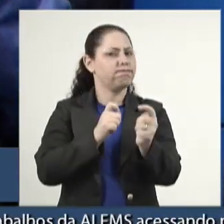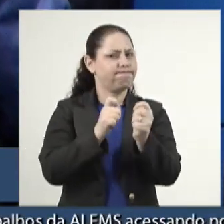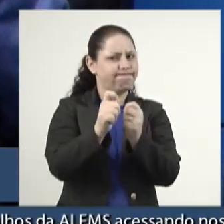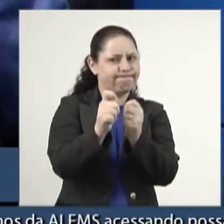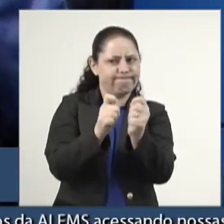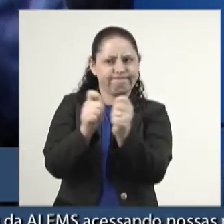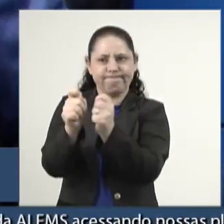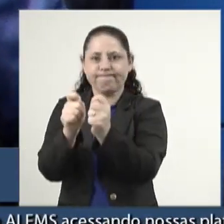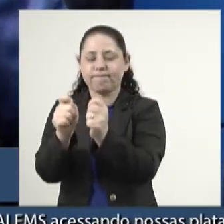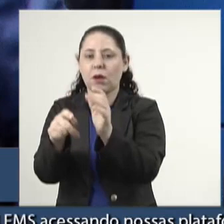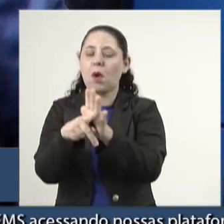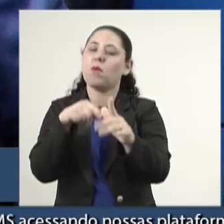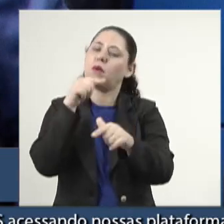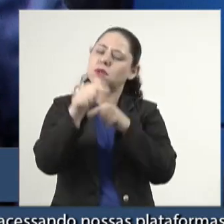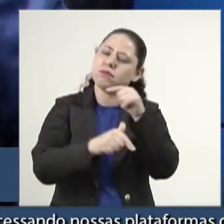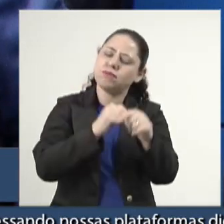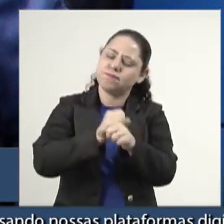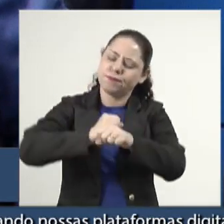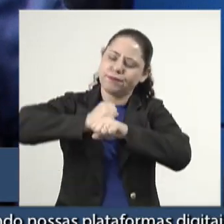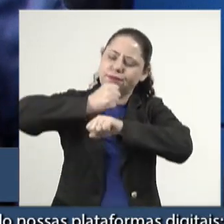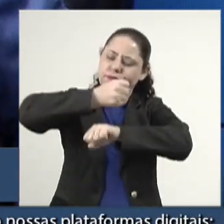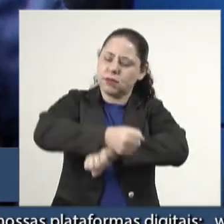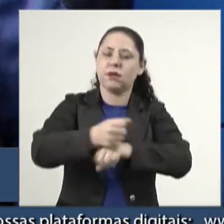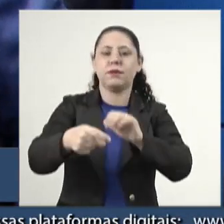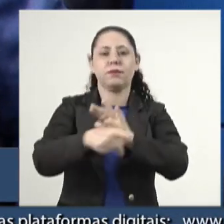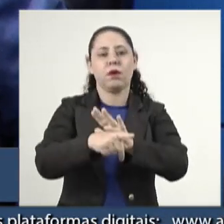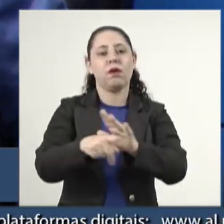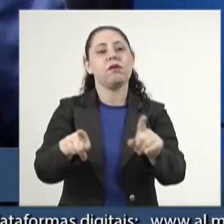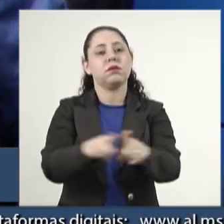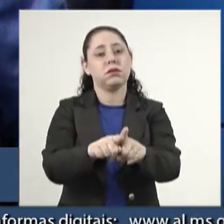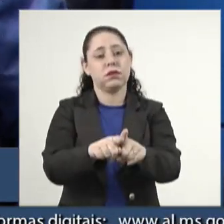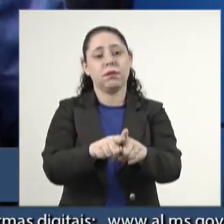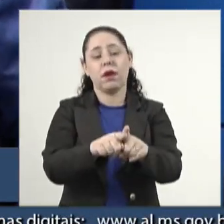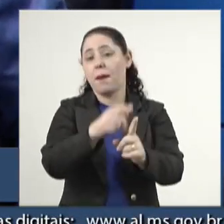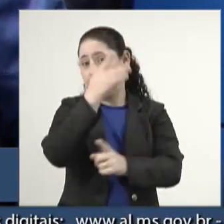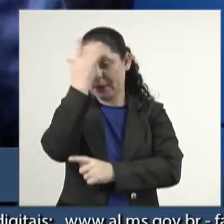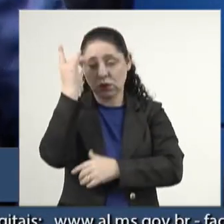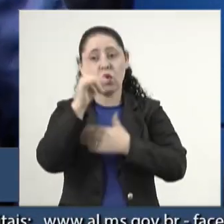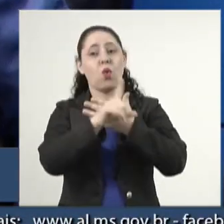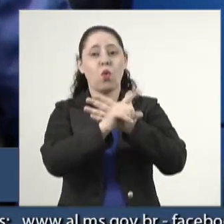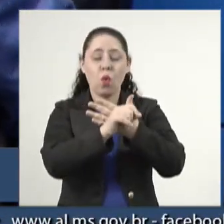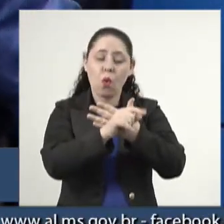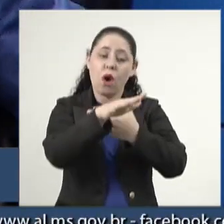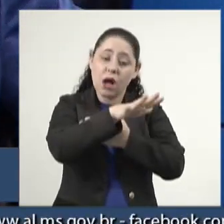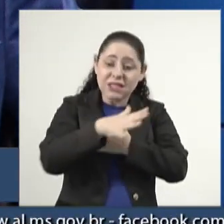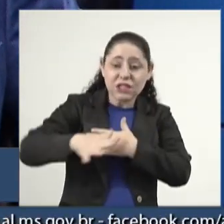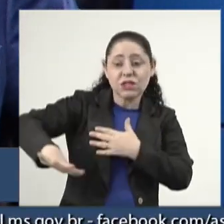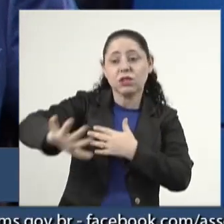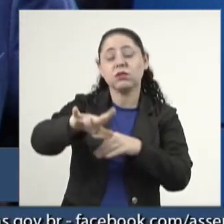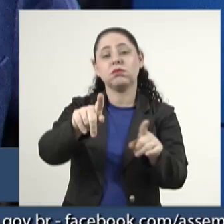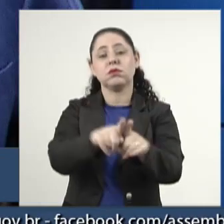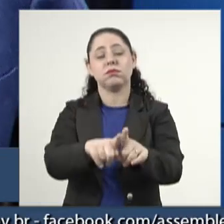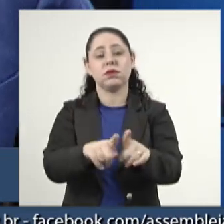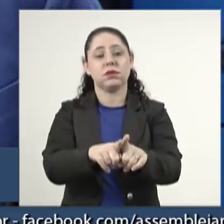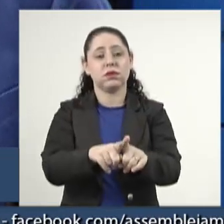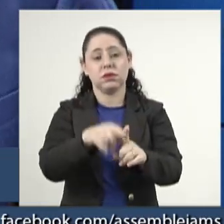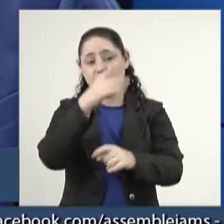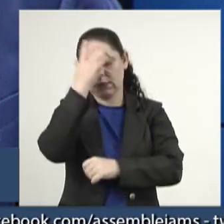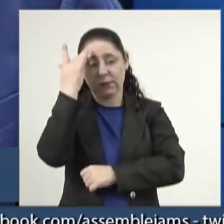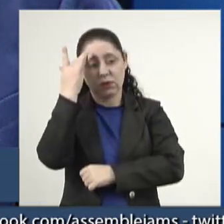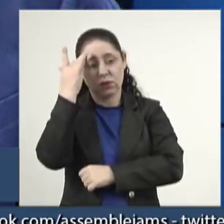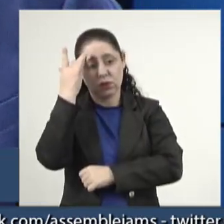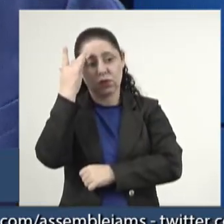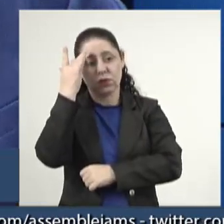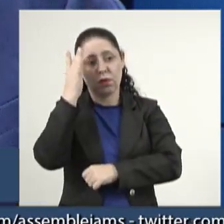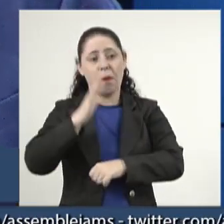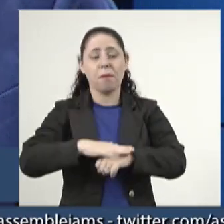dessas queimadas, foi pelo trabalho, além do homem pantaneiro, dos bombeiros, do pessoal,